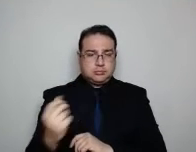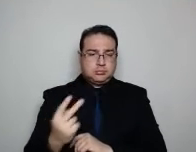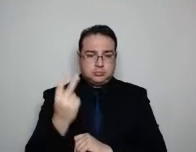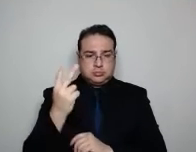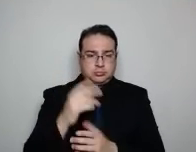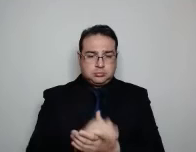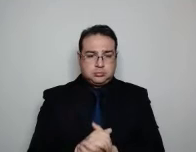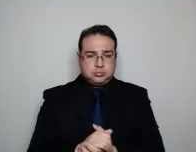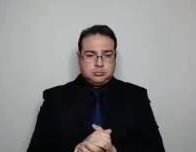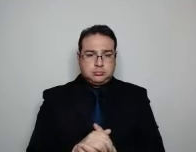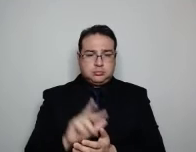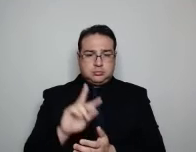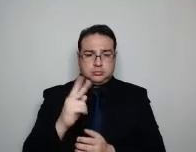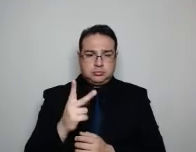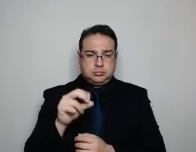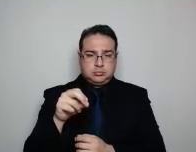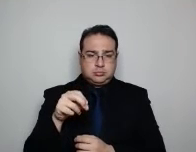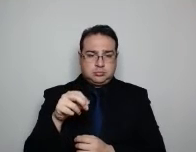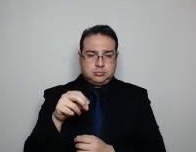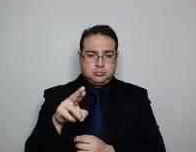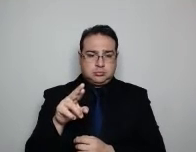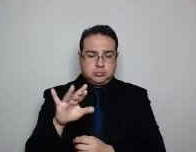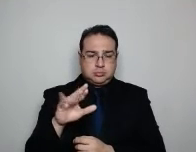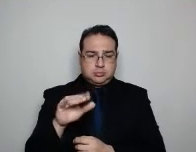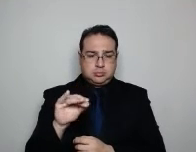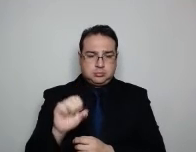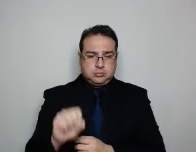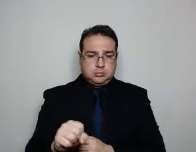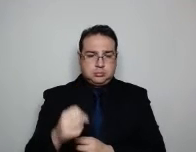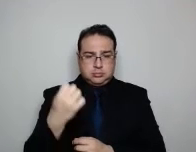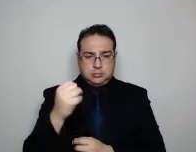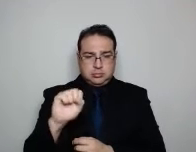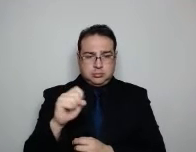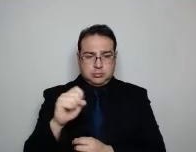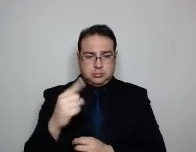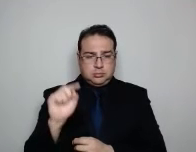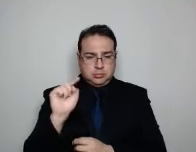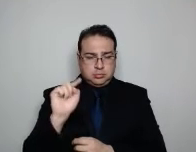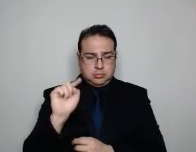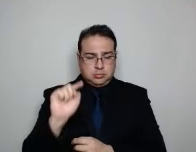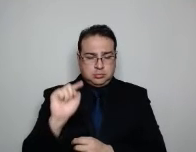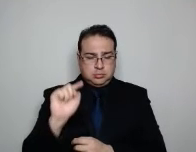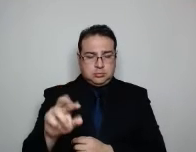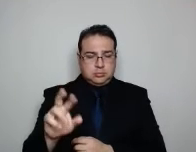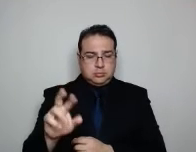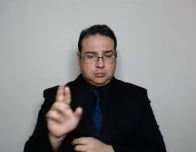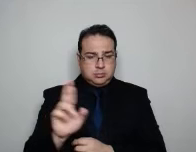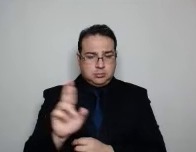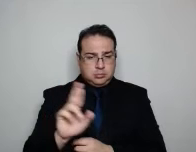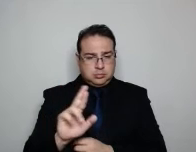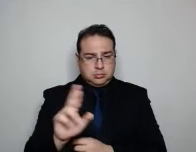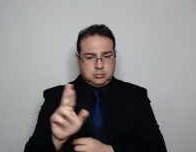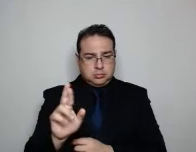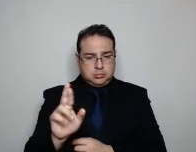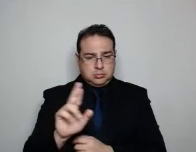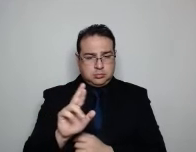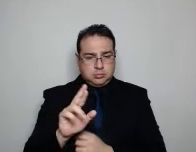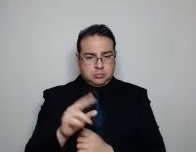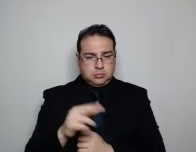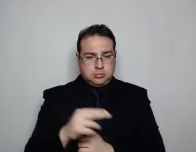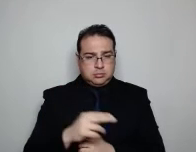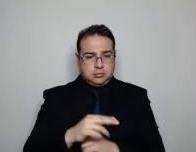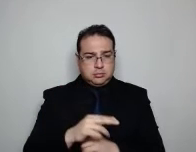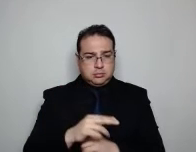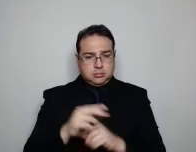honorários advocatícios no valor de R$81.000, o que demonstra completamente desarrazoado, visto que o processo